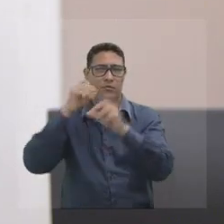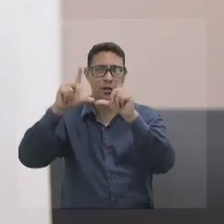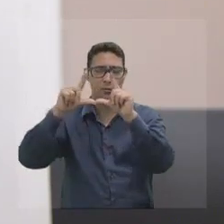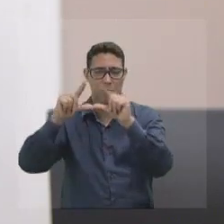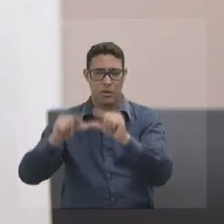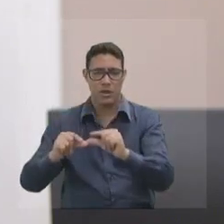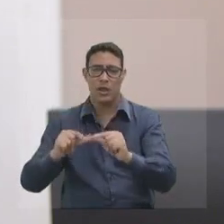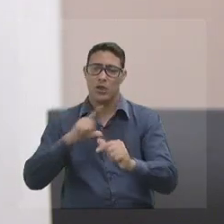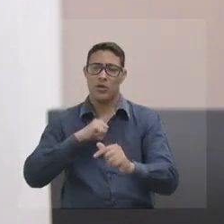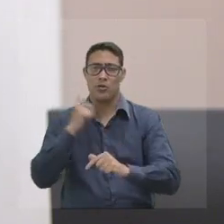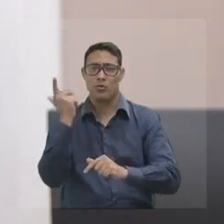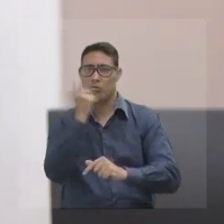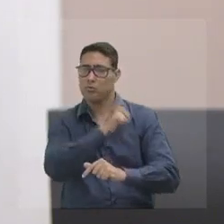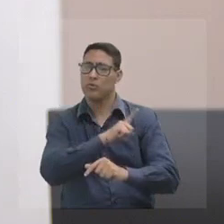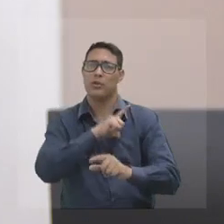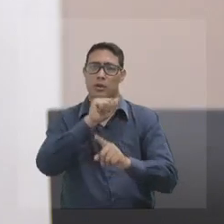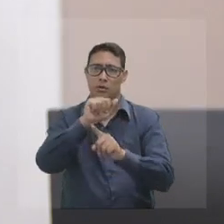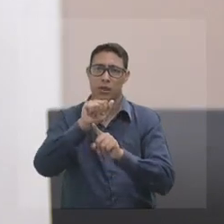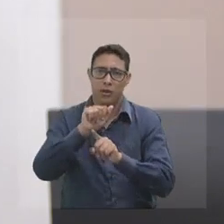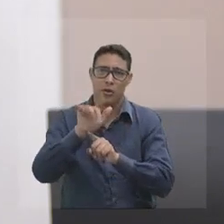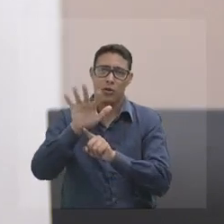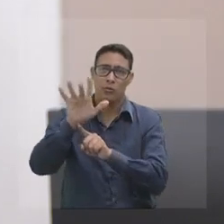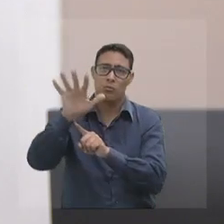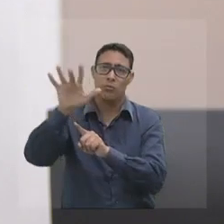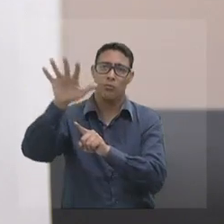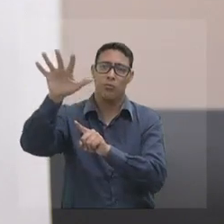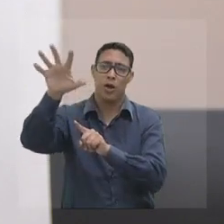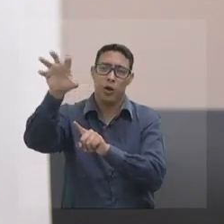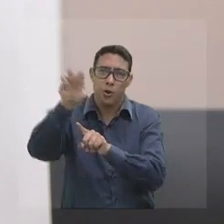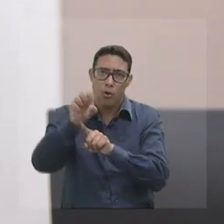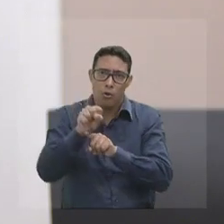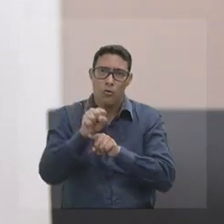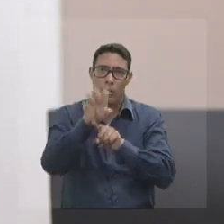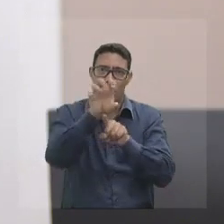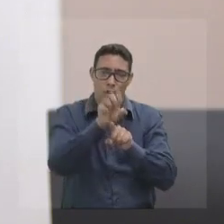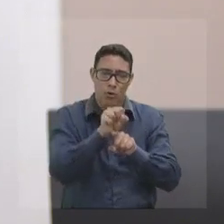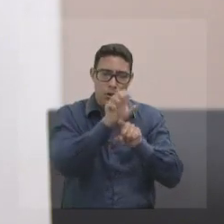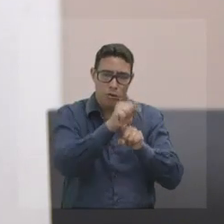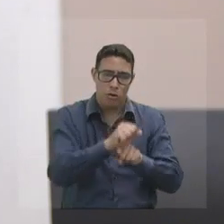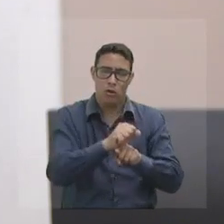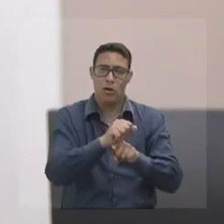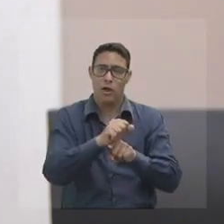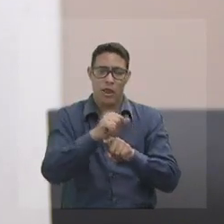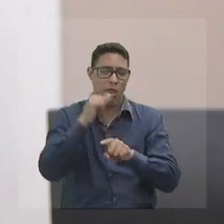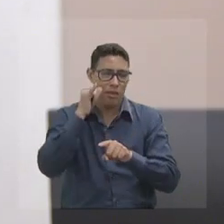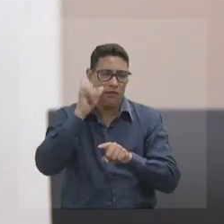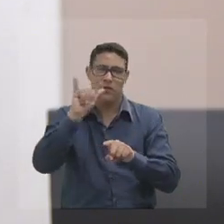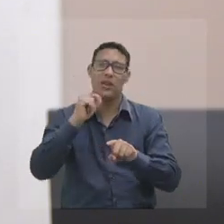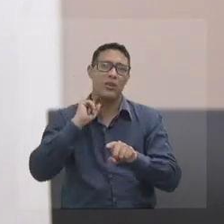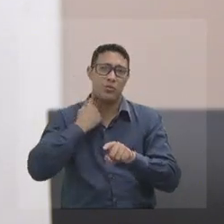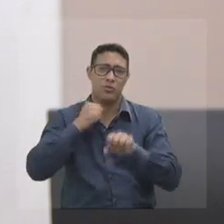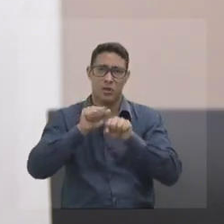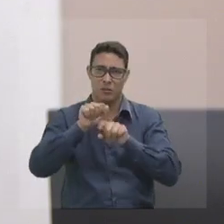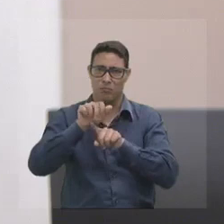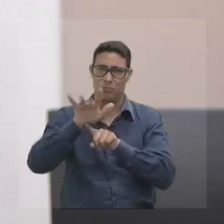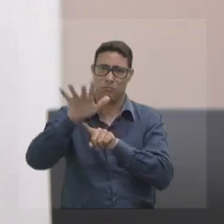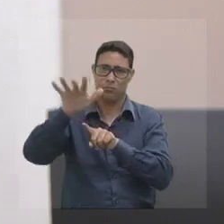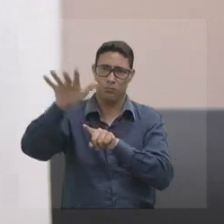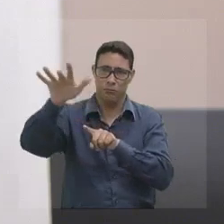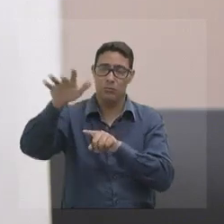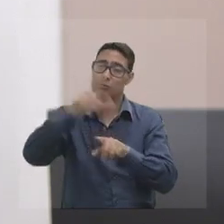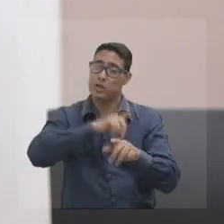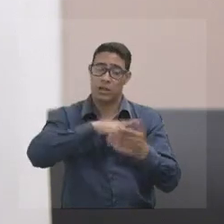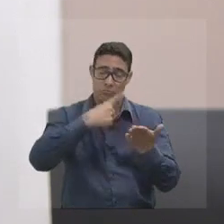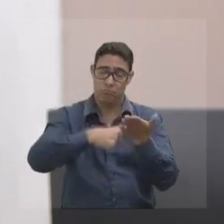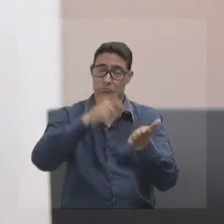a neutralidade de efeito estufa foi assinado pelo governa primeiro estado da América Latina em parceria com o setor